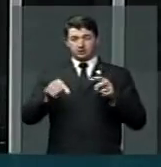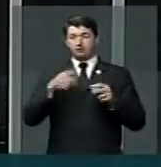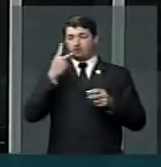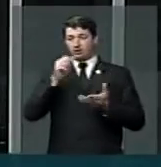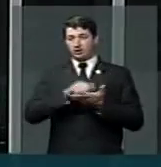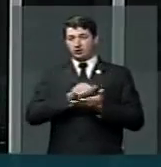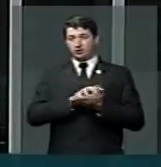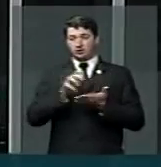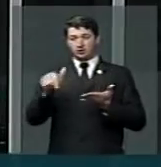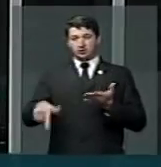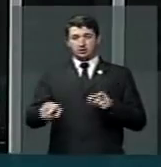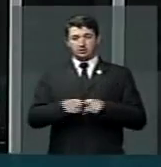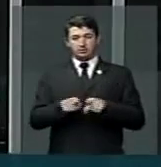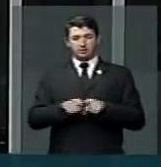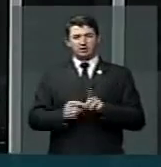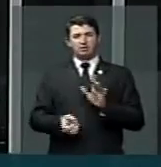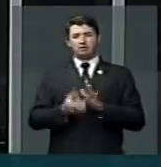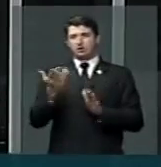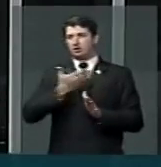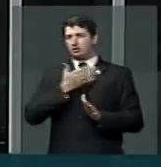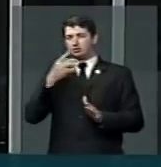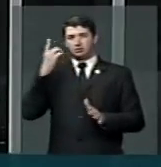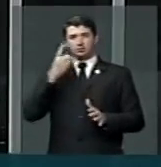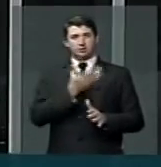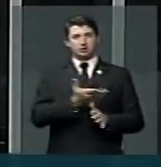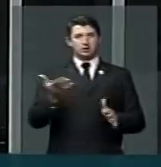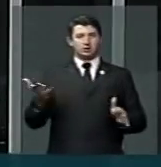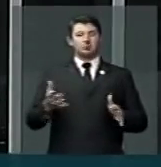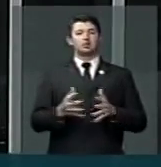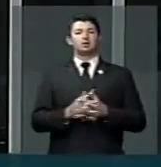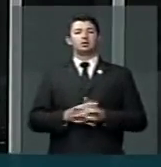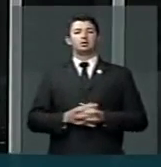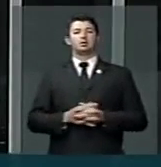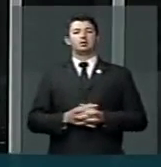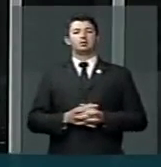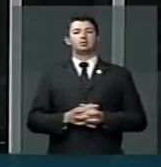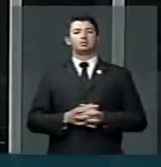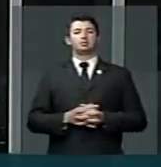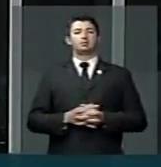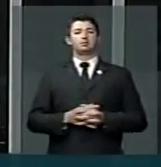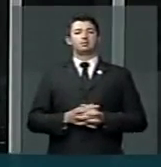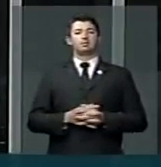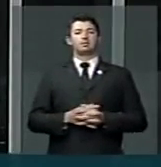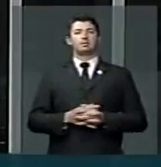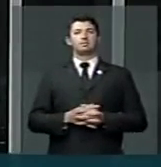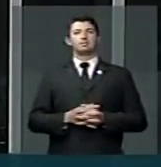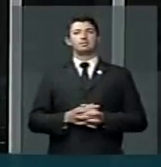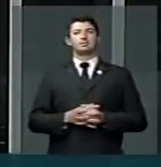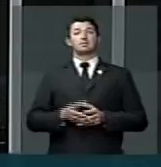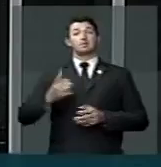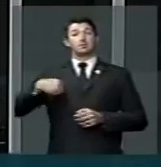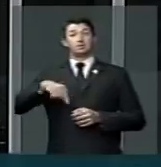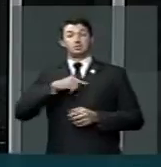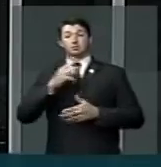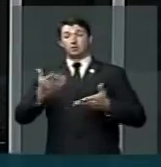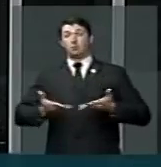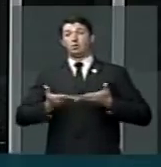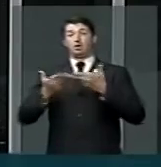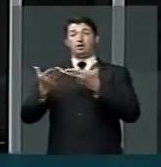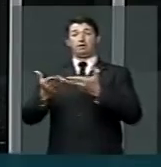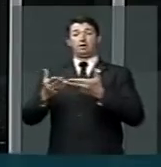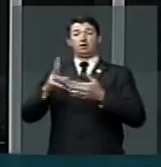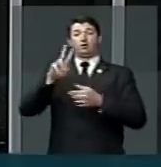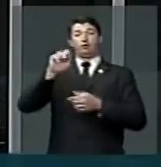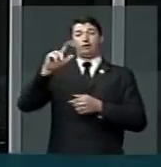senhor presidente, e demais companheiros e companheiras aqui da Câmara dos Deputados, que nós estamos levando para o